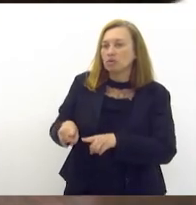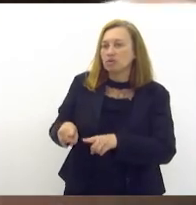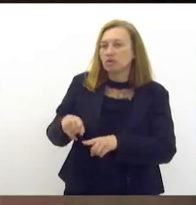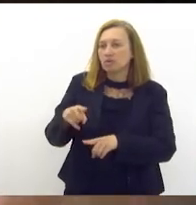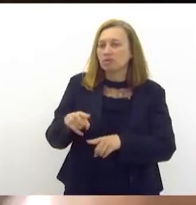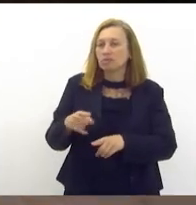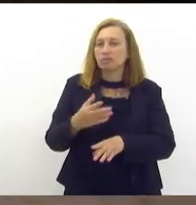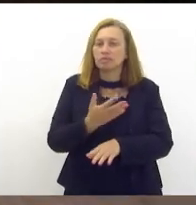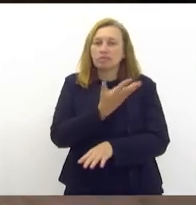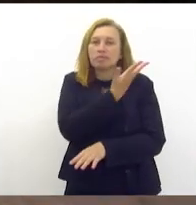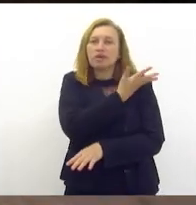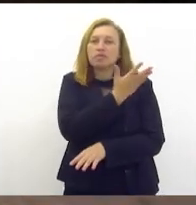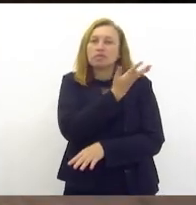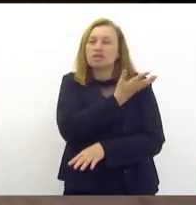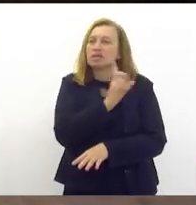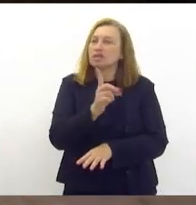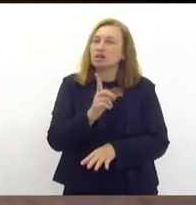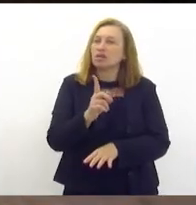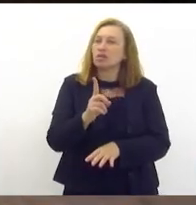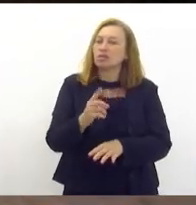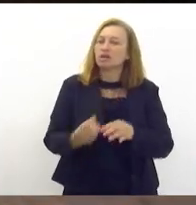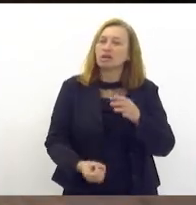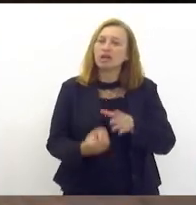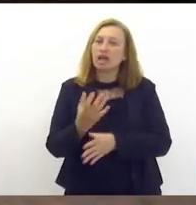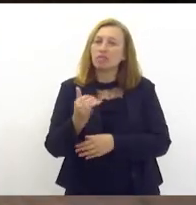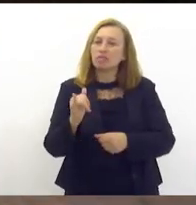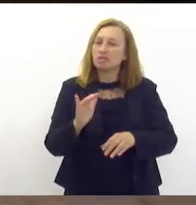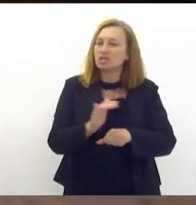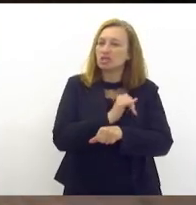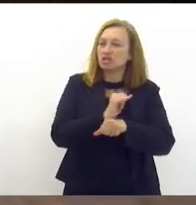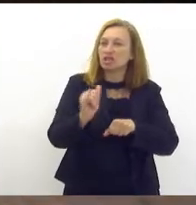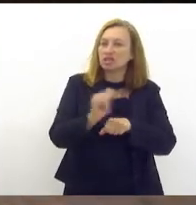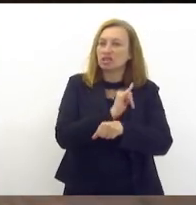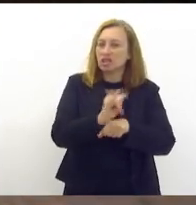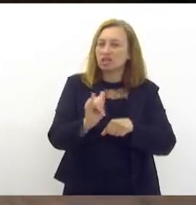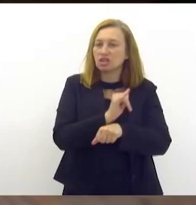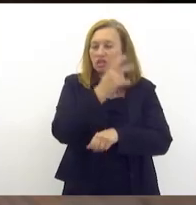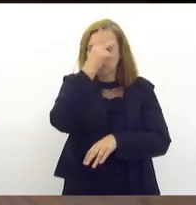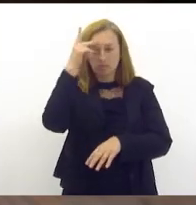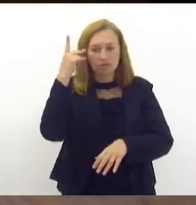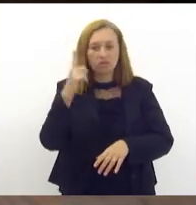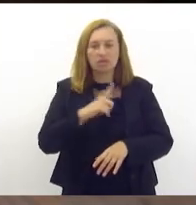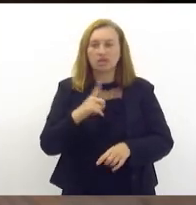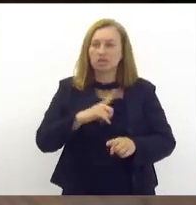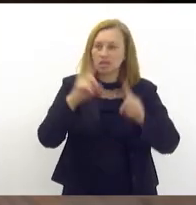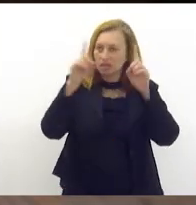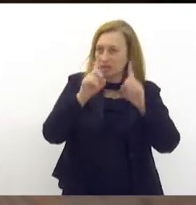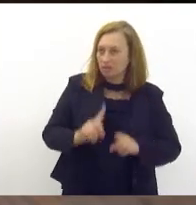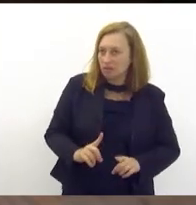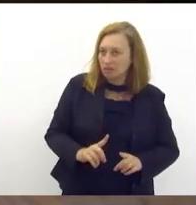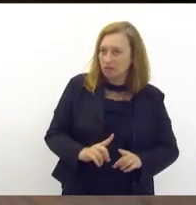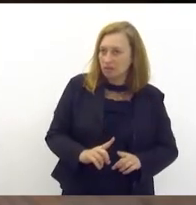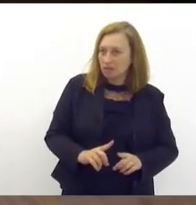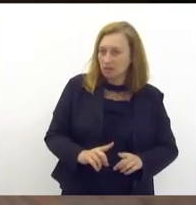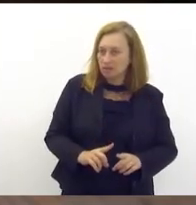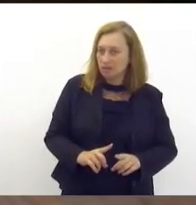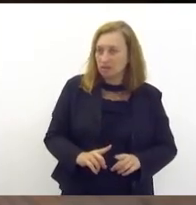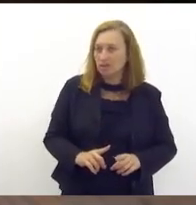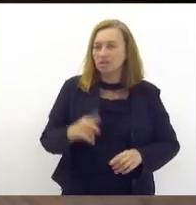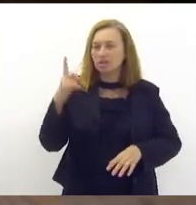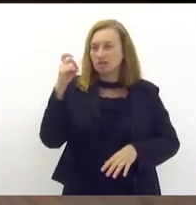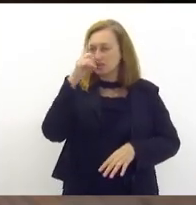criarmos mecanismos objetivos das pessoas que tenham deficiência ou mobilidade